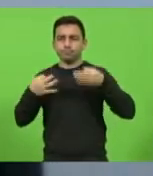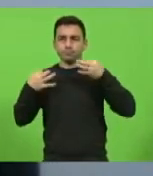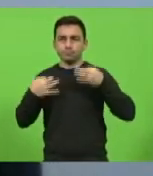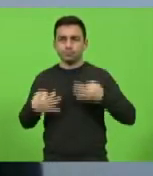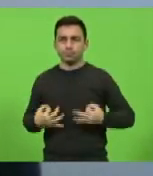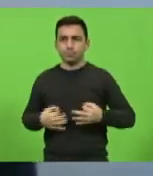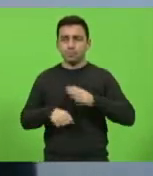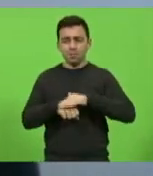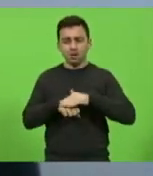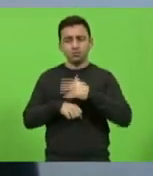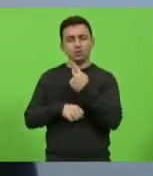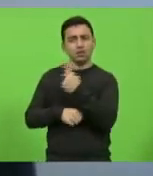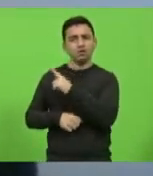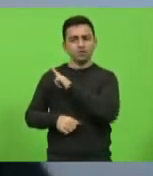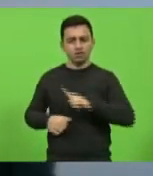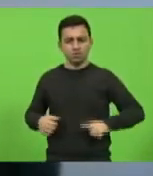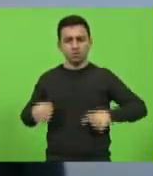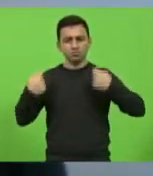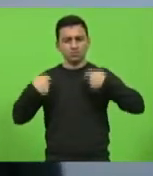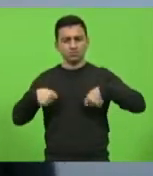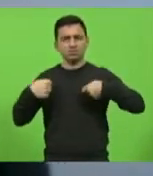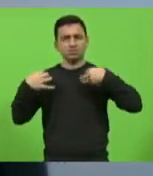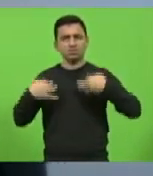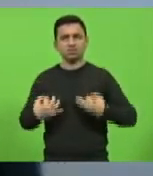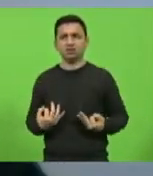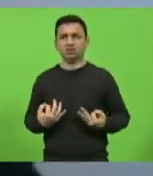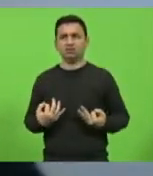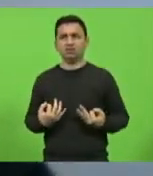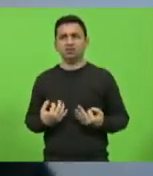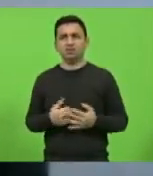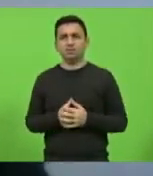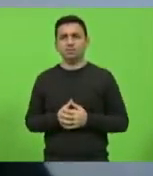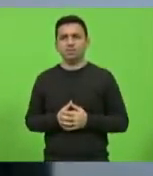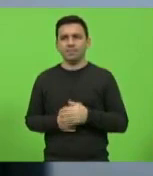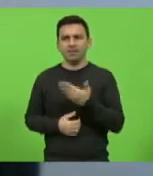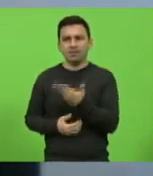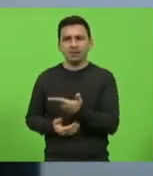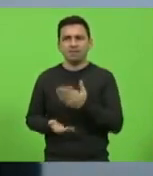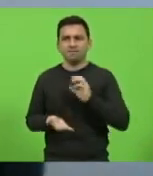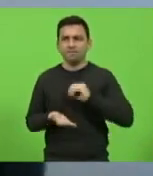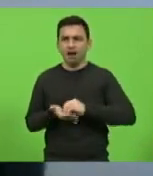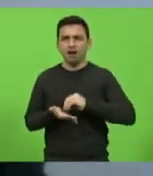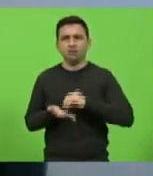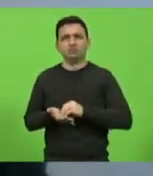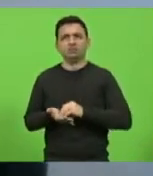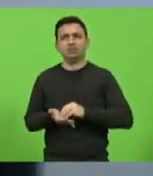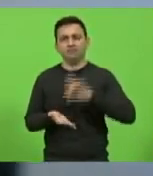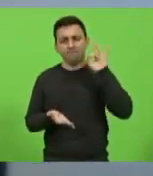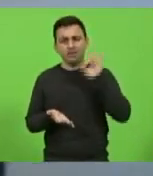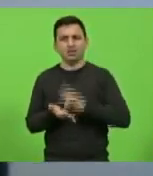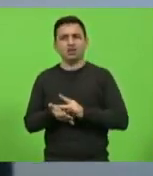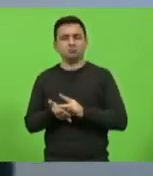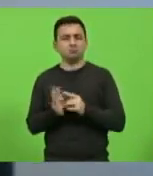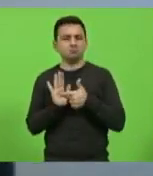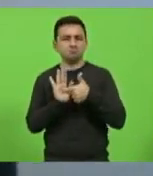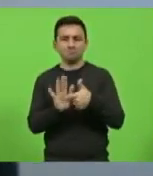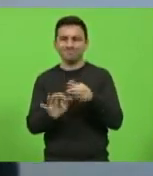espera de um governador, em especial, faltando completamente com a verdade repetidas